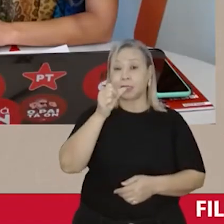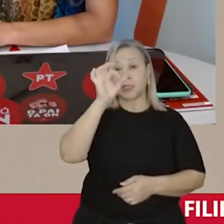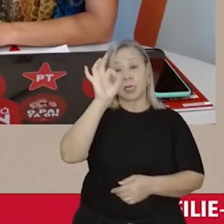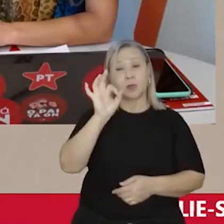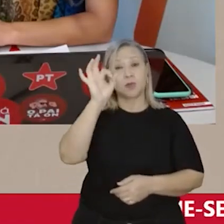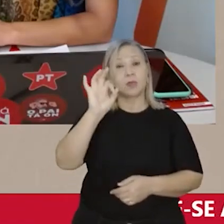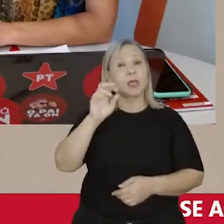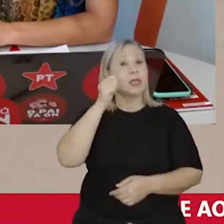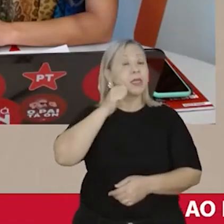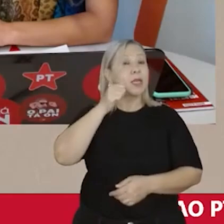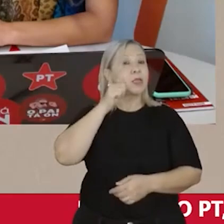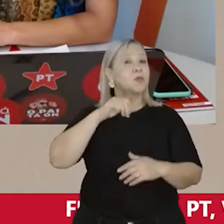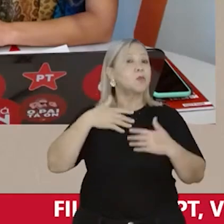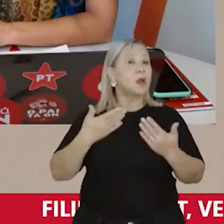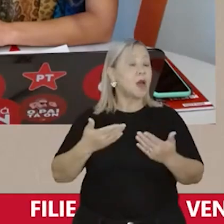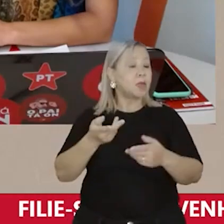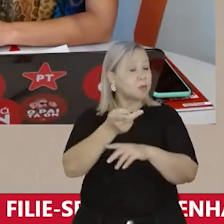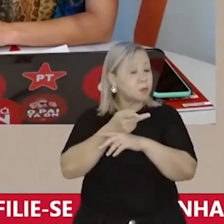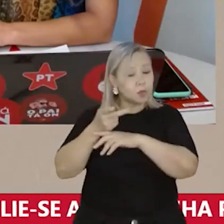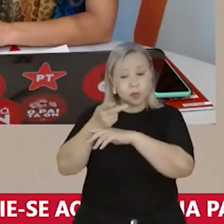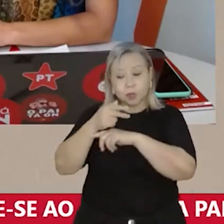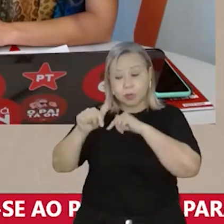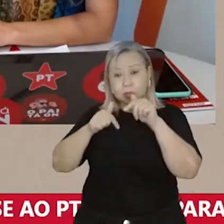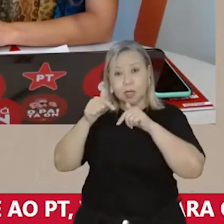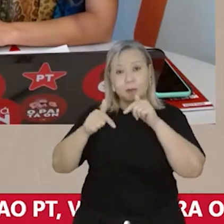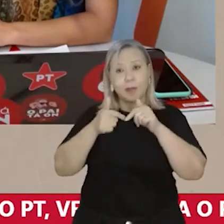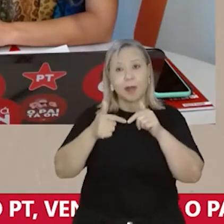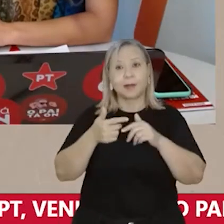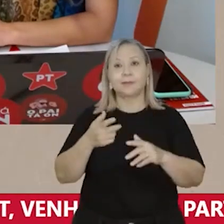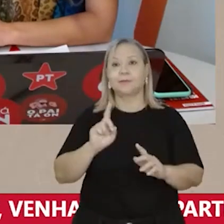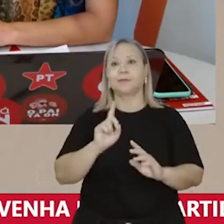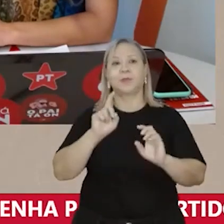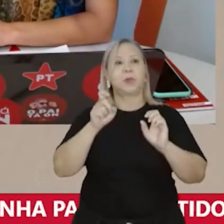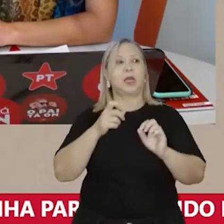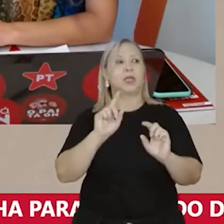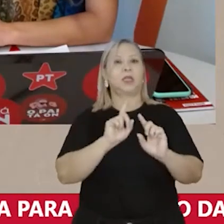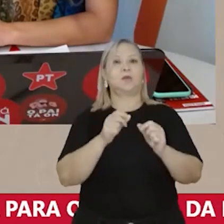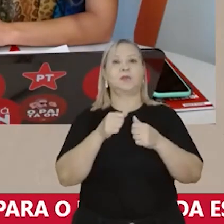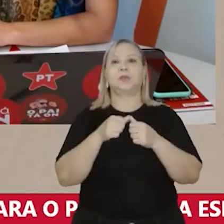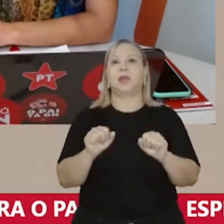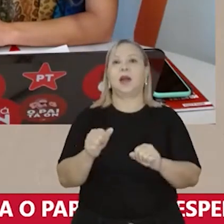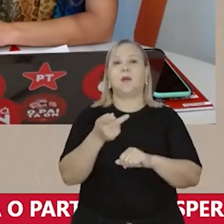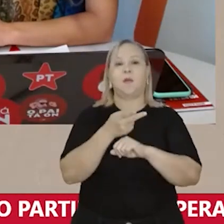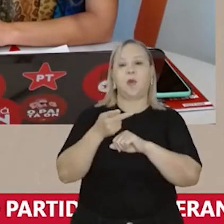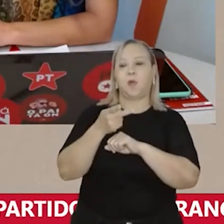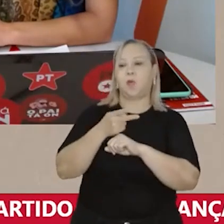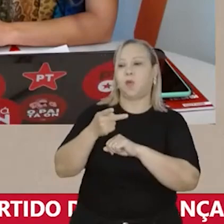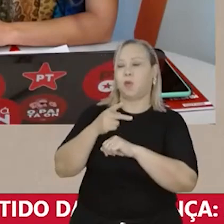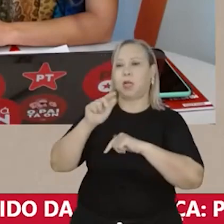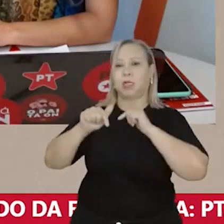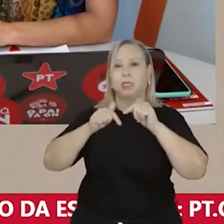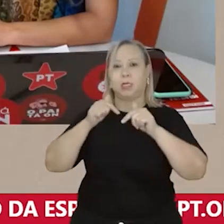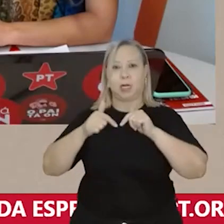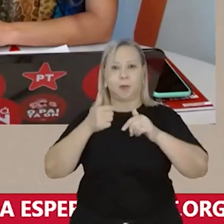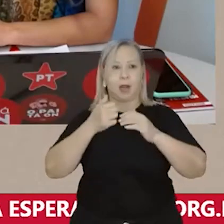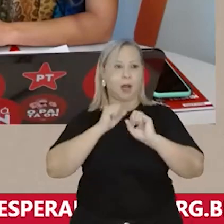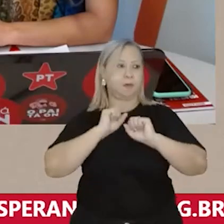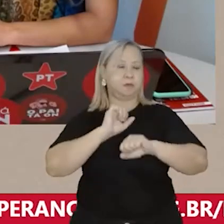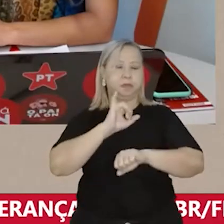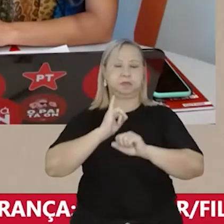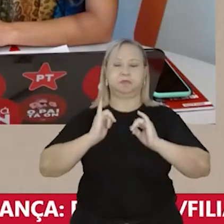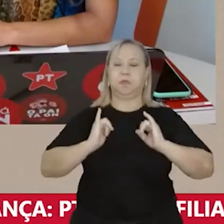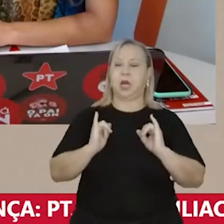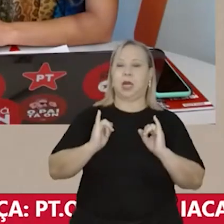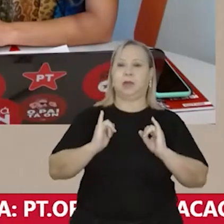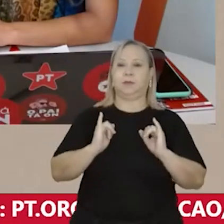16% das mulheres procurando emprego. Não é quem não estava procurando emprego, quem estava parado. Dos que estão procurando emprego,